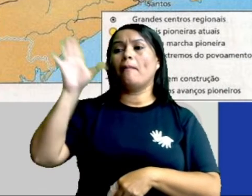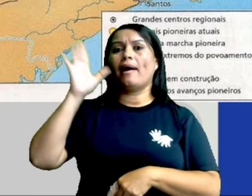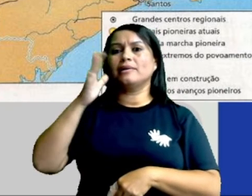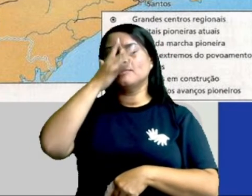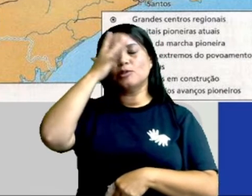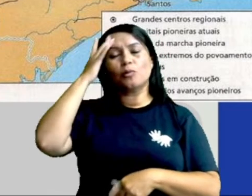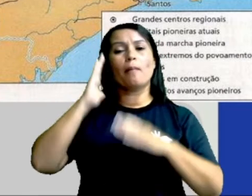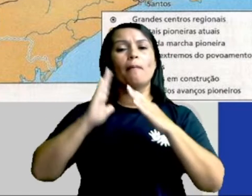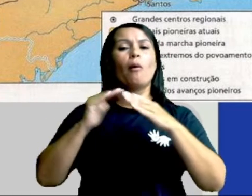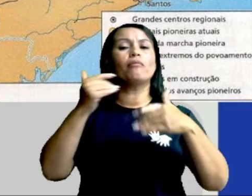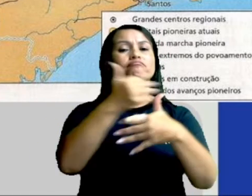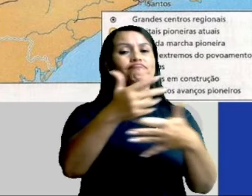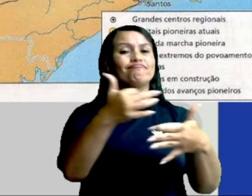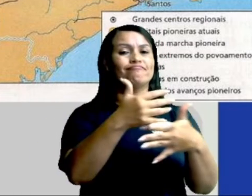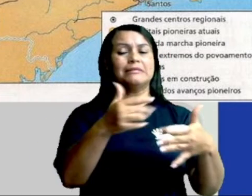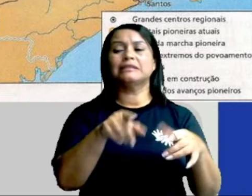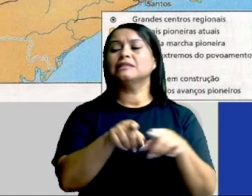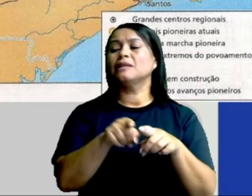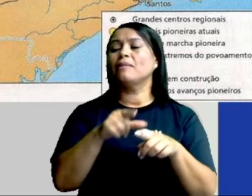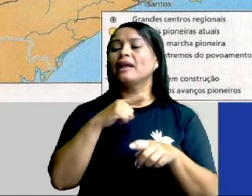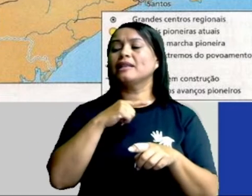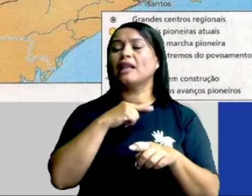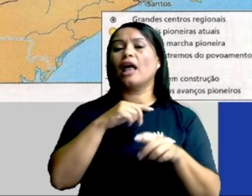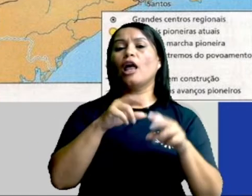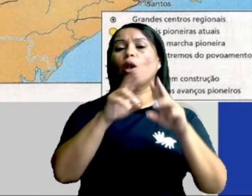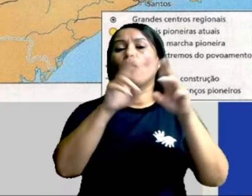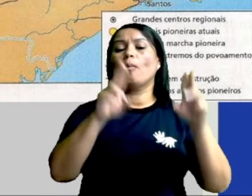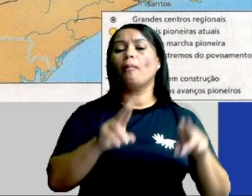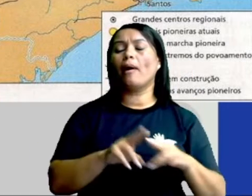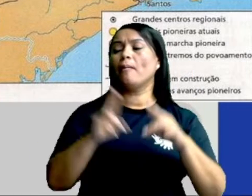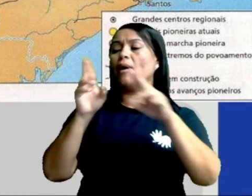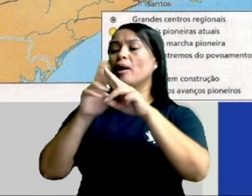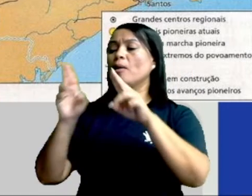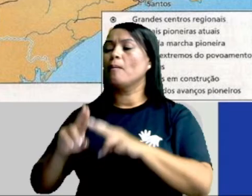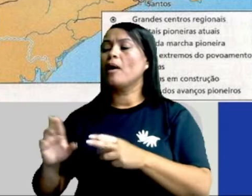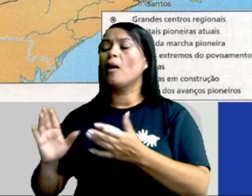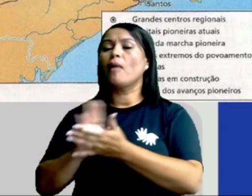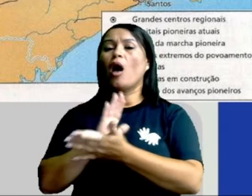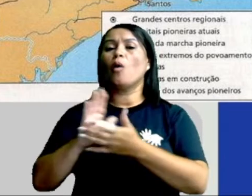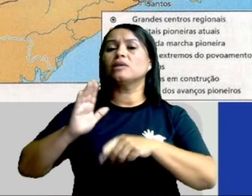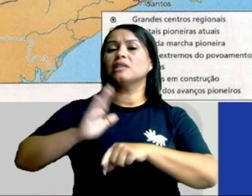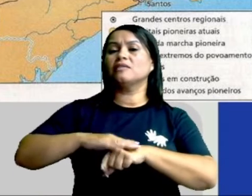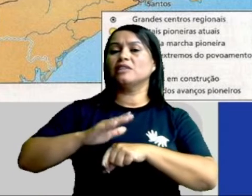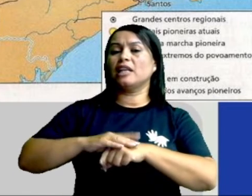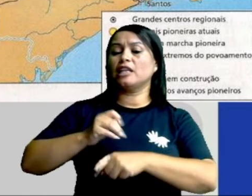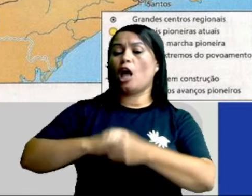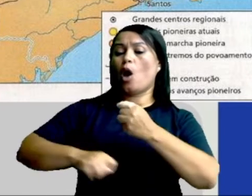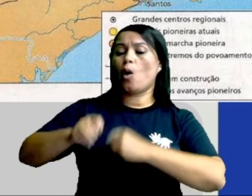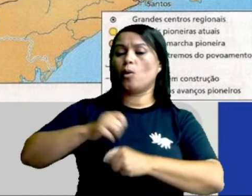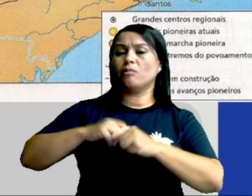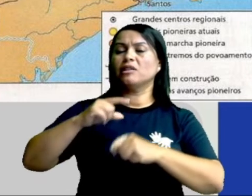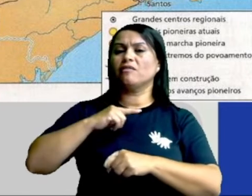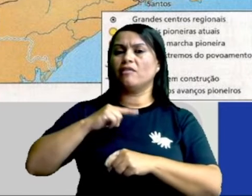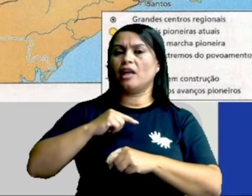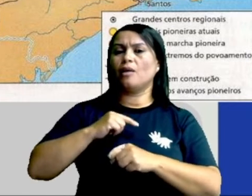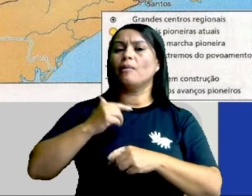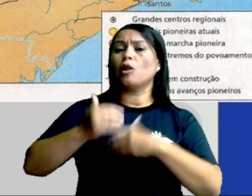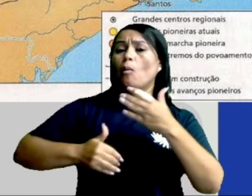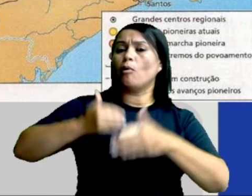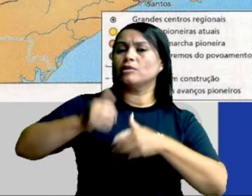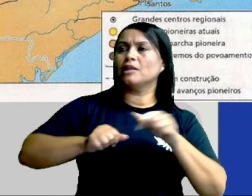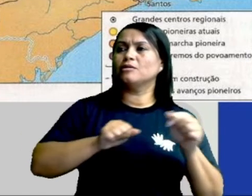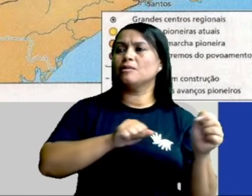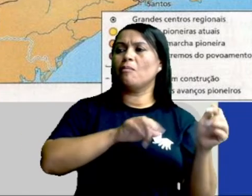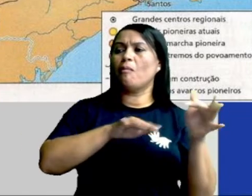tinha mencionado, e eu trato aqui nesses dois mapas da importância que algumas atividades econômicas tiveram para esse processo de povoamento da região